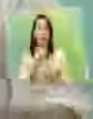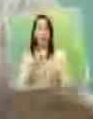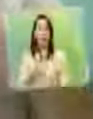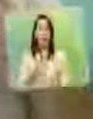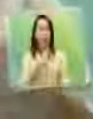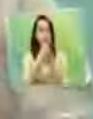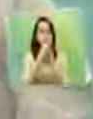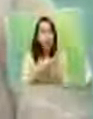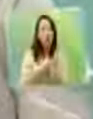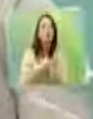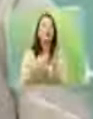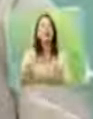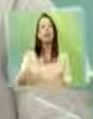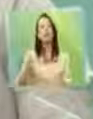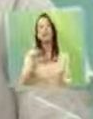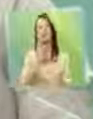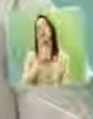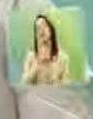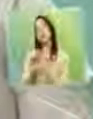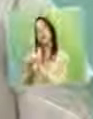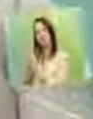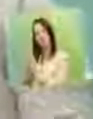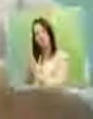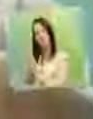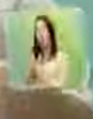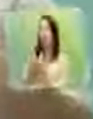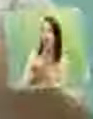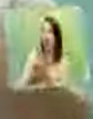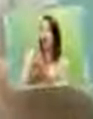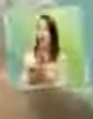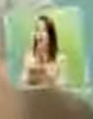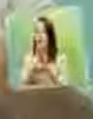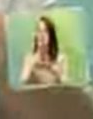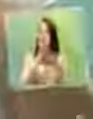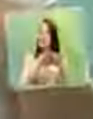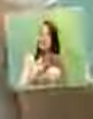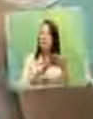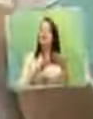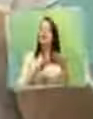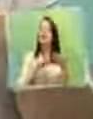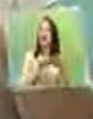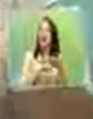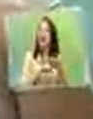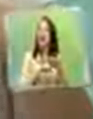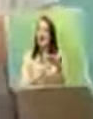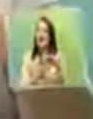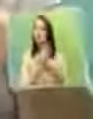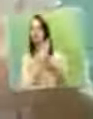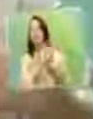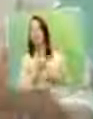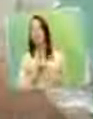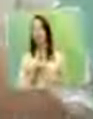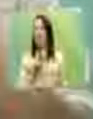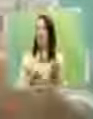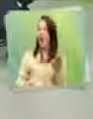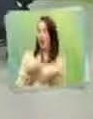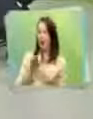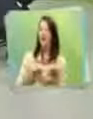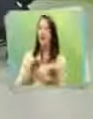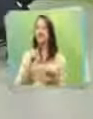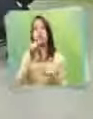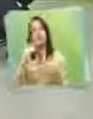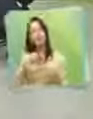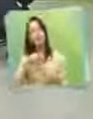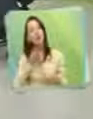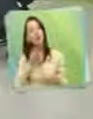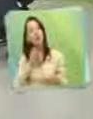bem o texto sem muito conhecimento prévio para isso. Uhum. É claro que alguns vão te demandar um